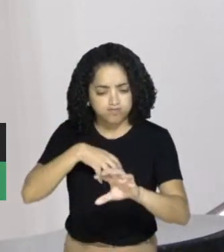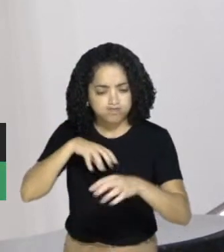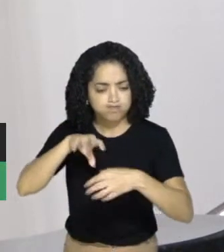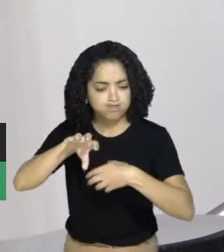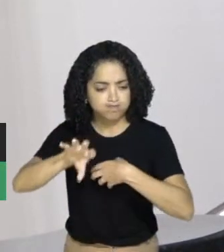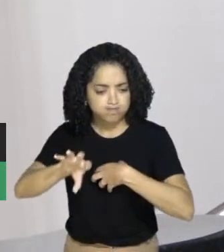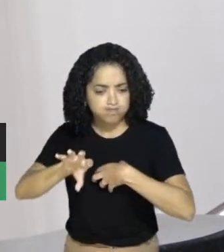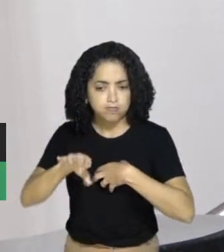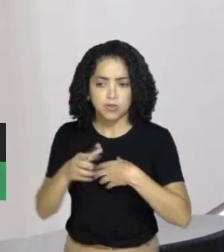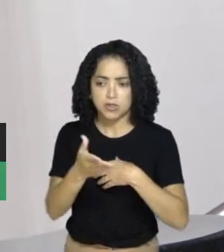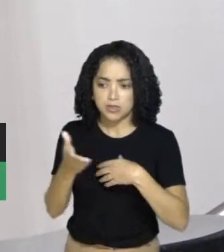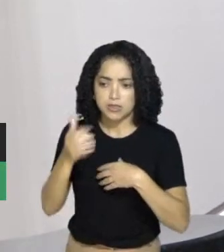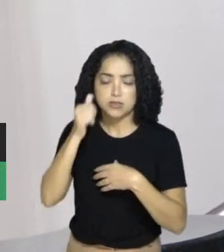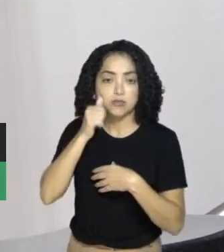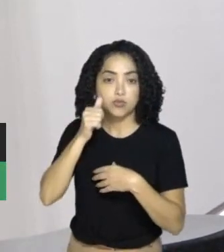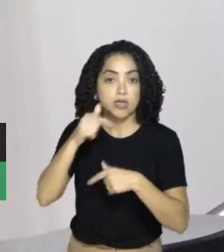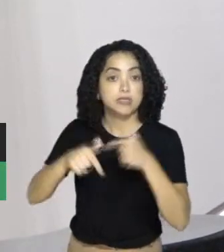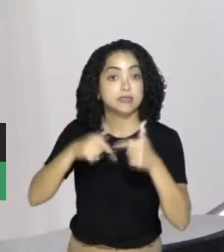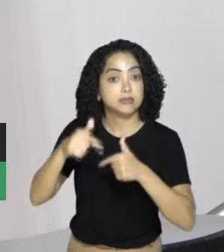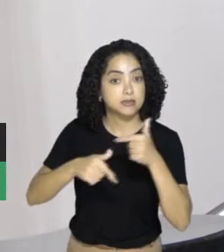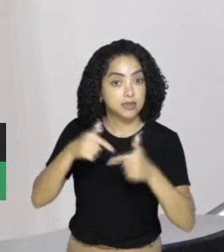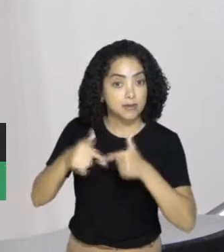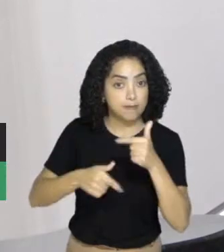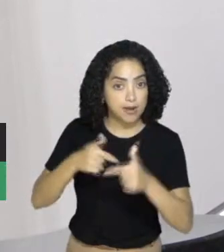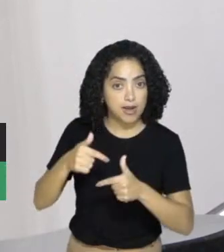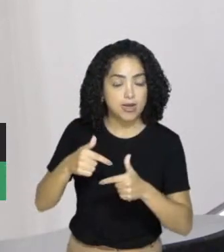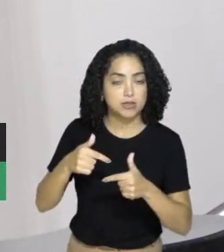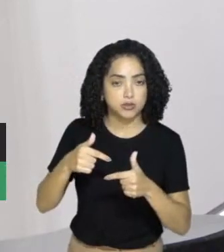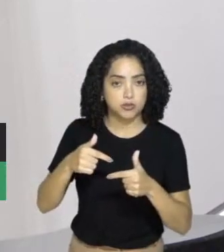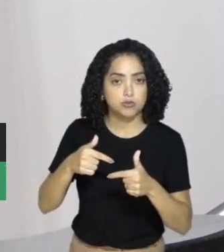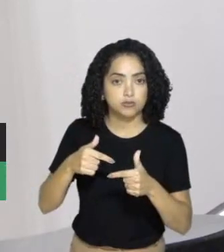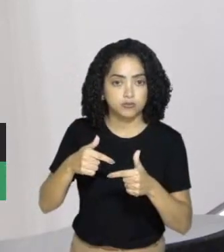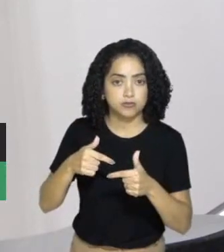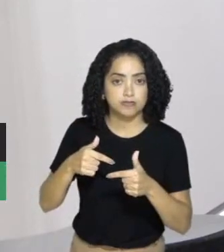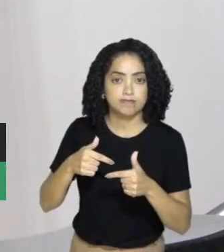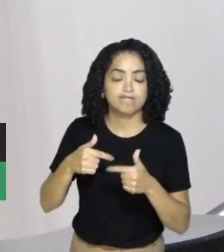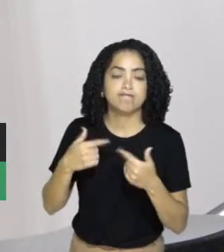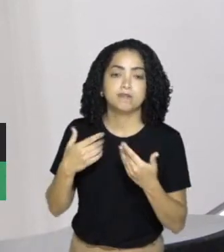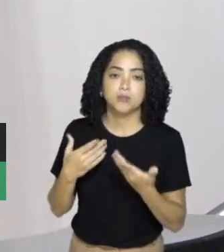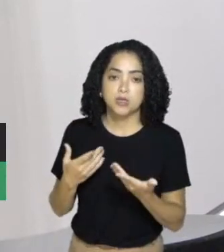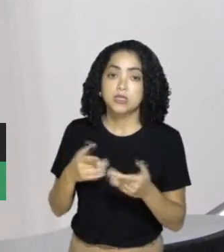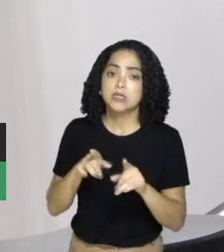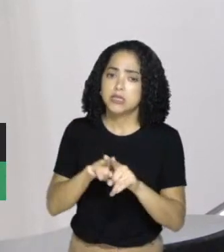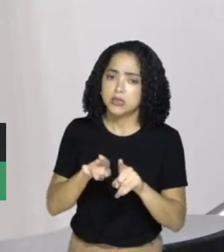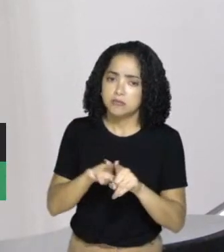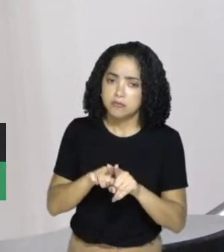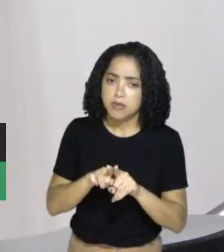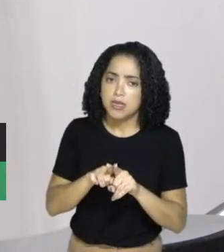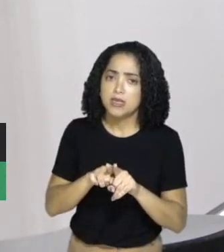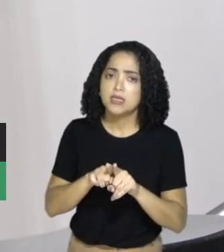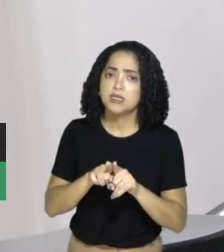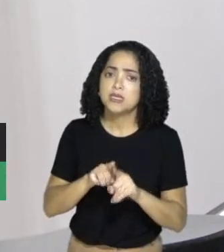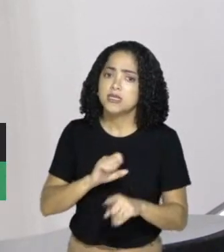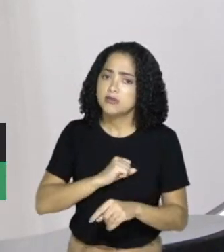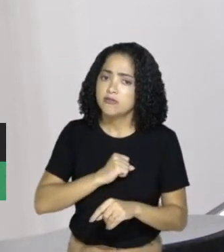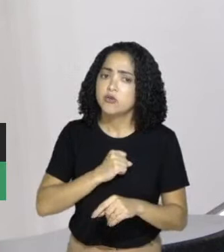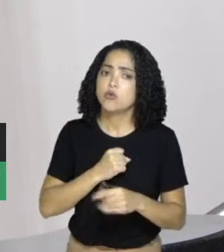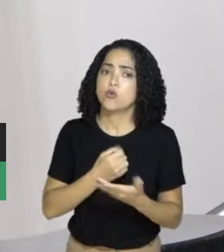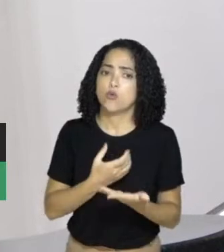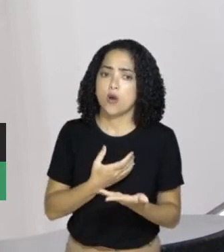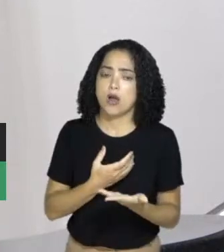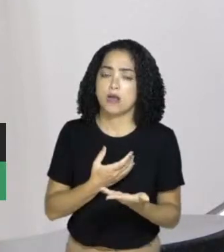trabalhadoras de Santa Catarina, vocês fiquem indignados ou, querendo ser mais